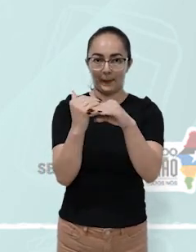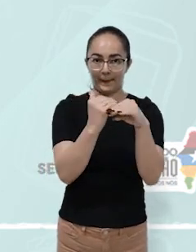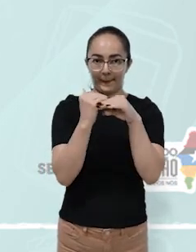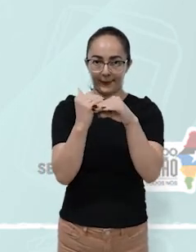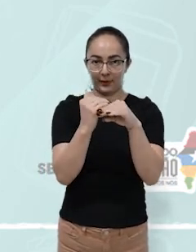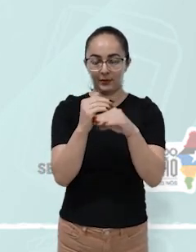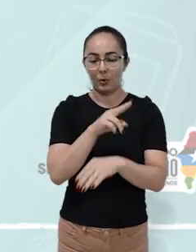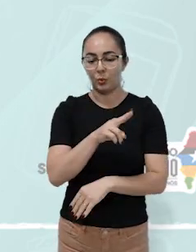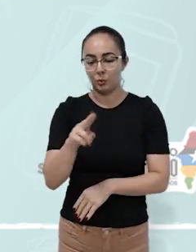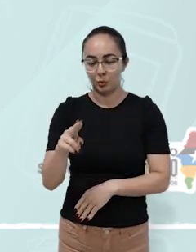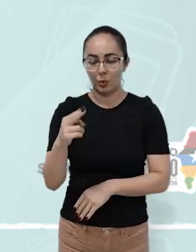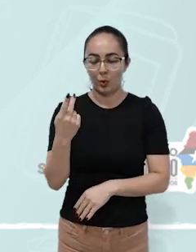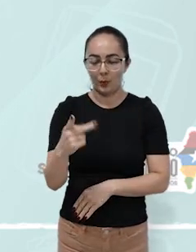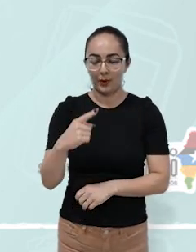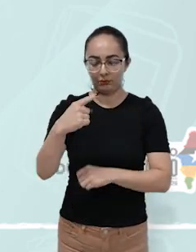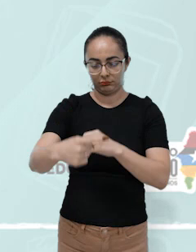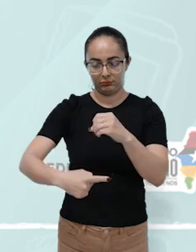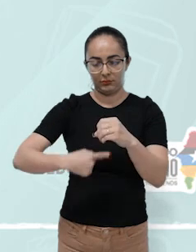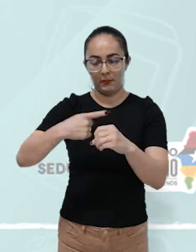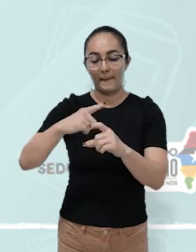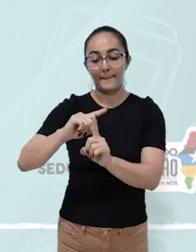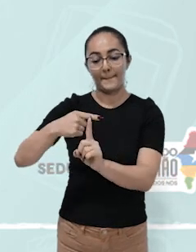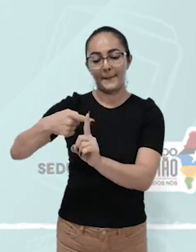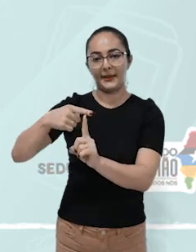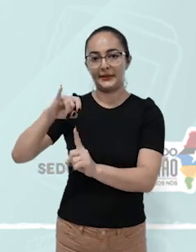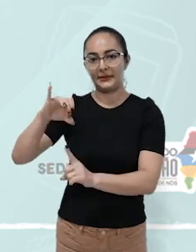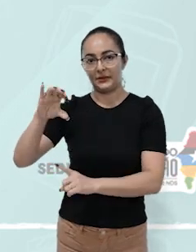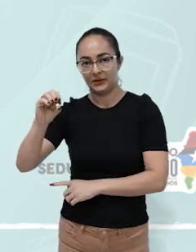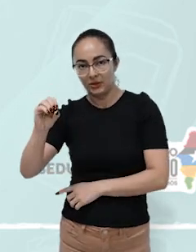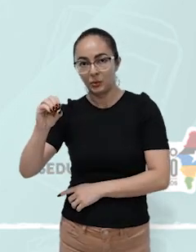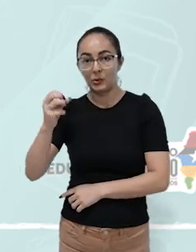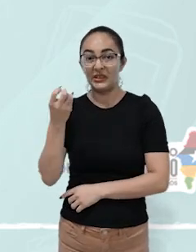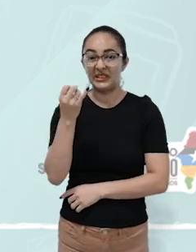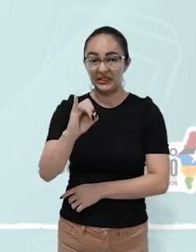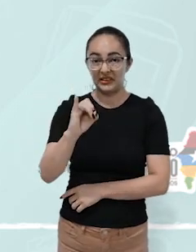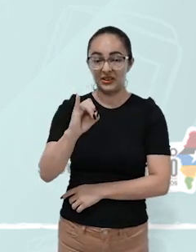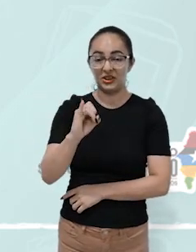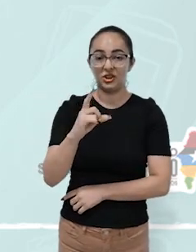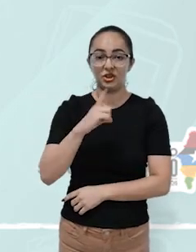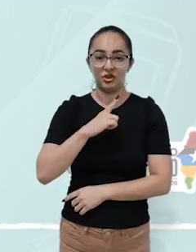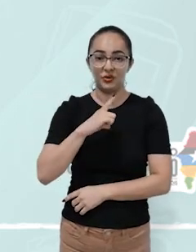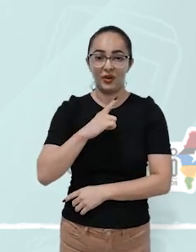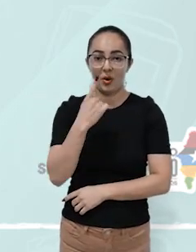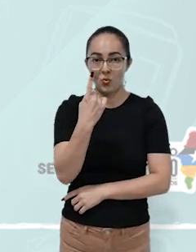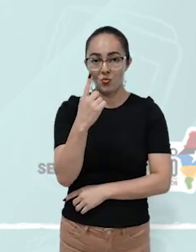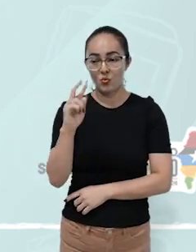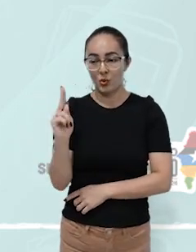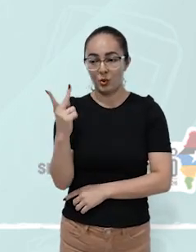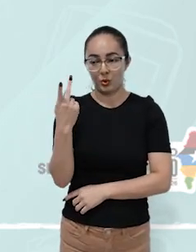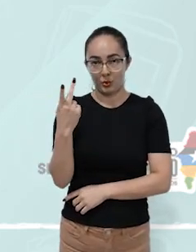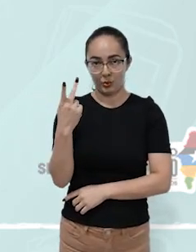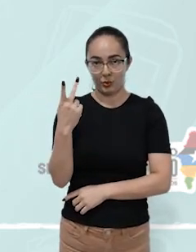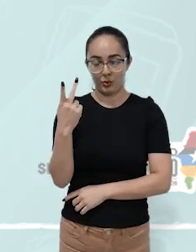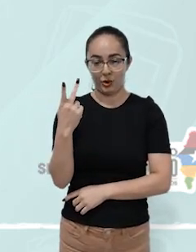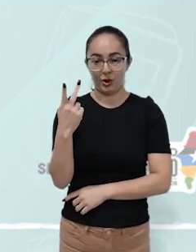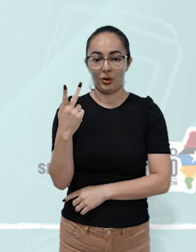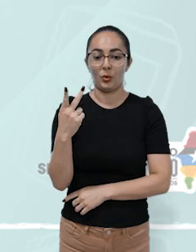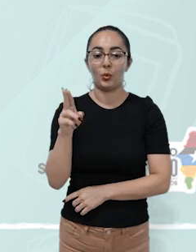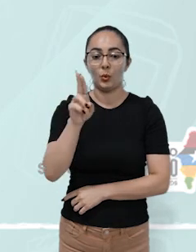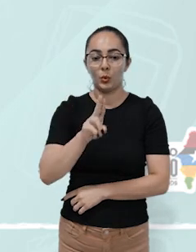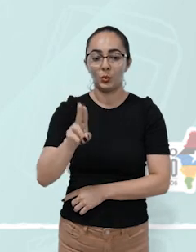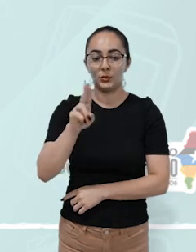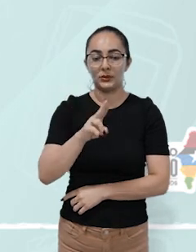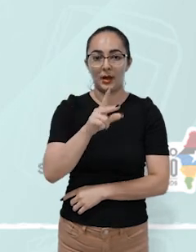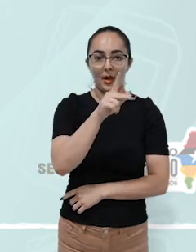ICO. Se tivermos um hidrogênio a mais, então vai ser, eu vou usar o prefixo per e a